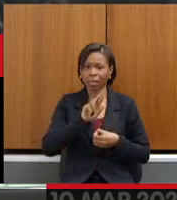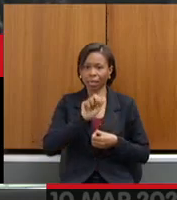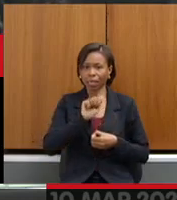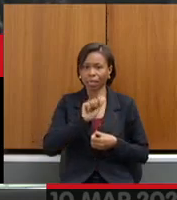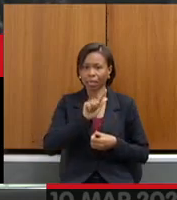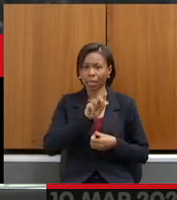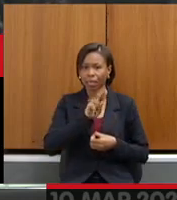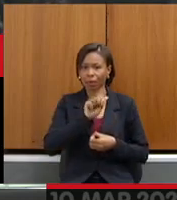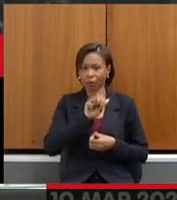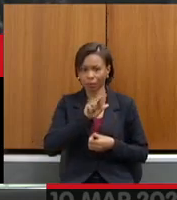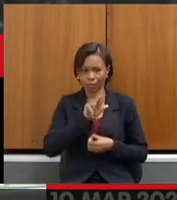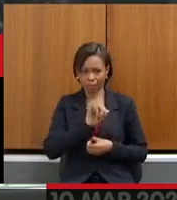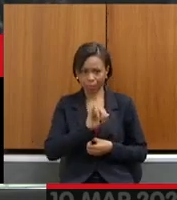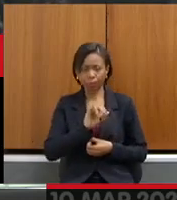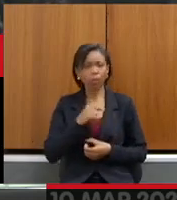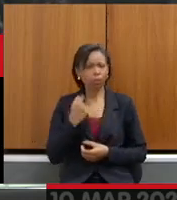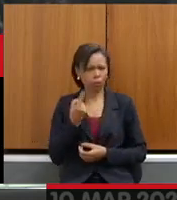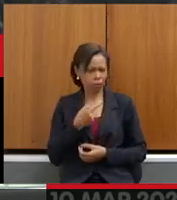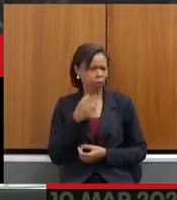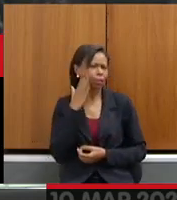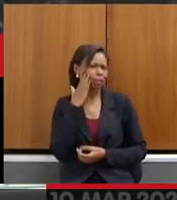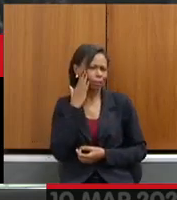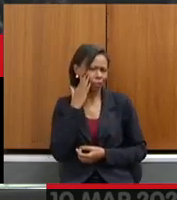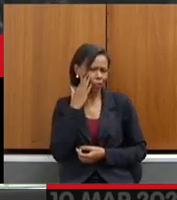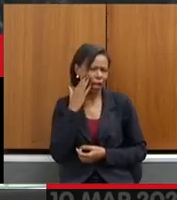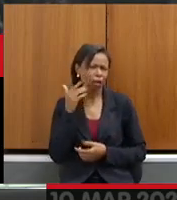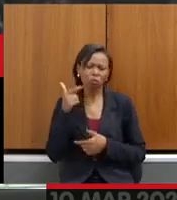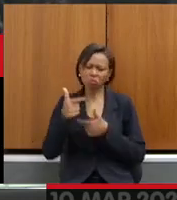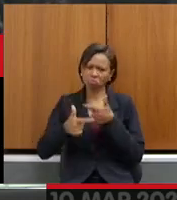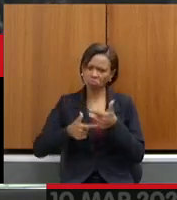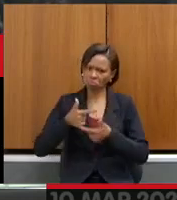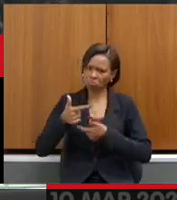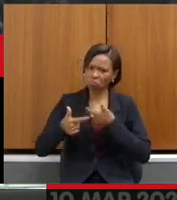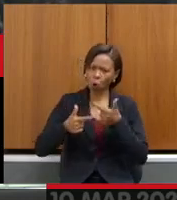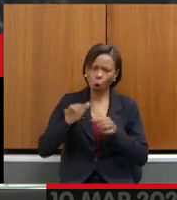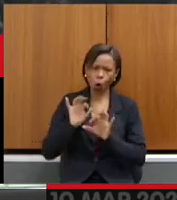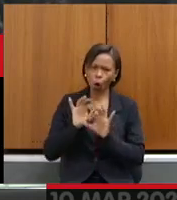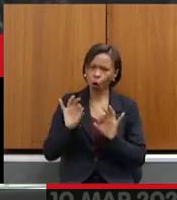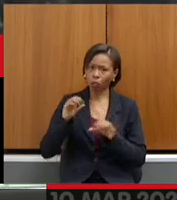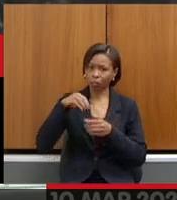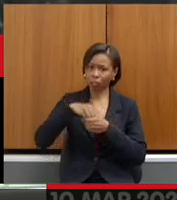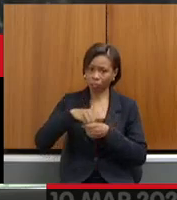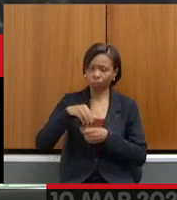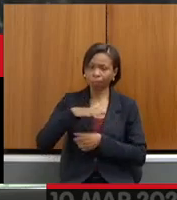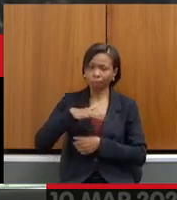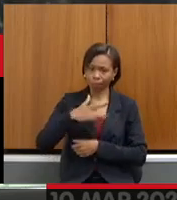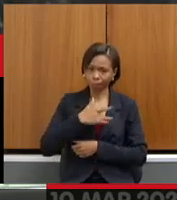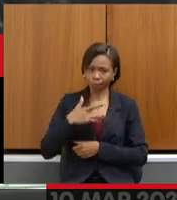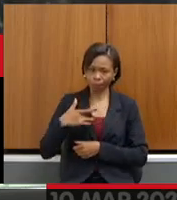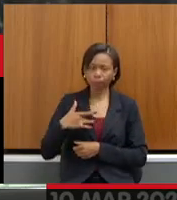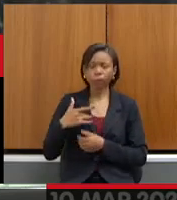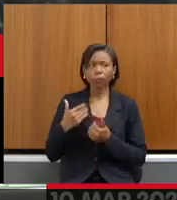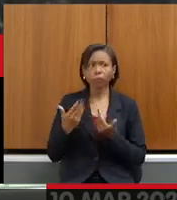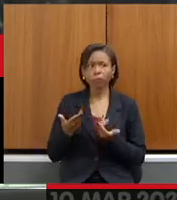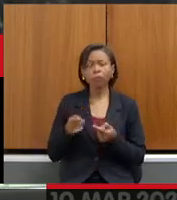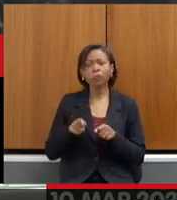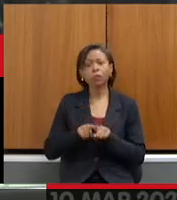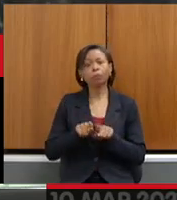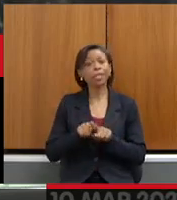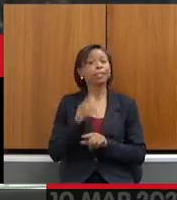isso tem sido muito bem trabalhado e construído dentro da saúde e também sabemos